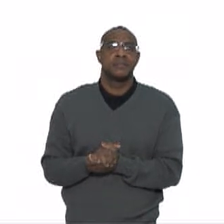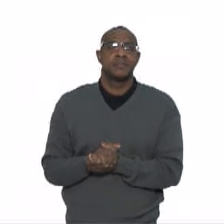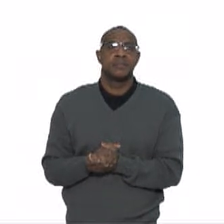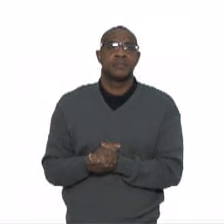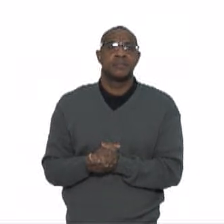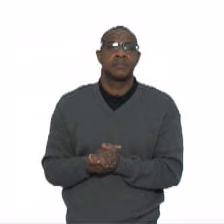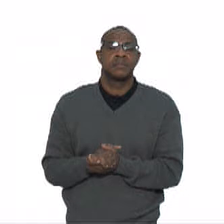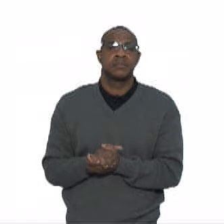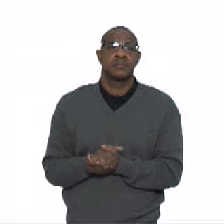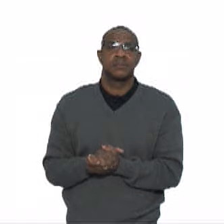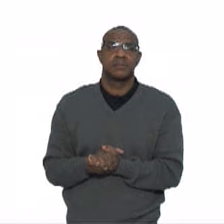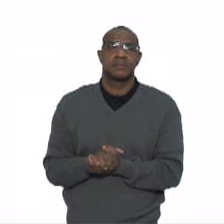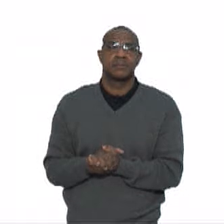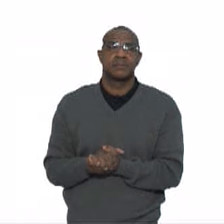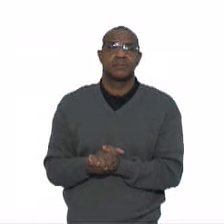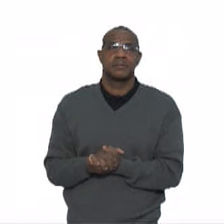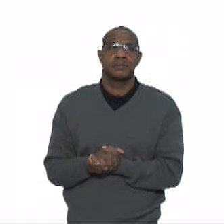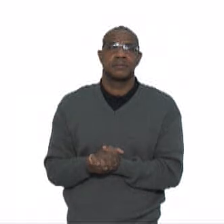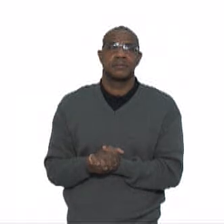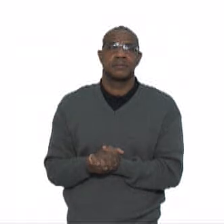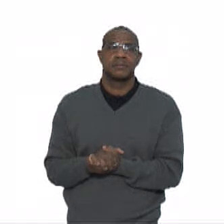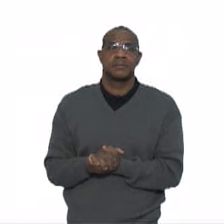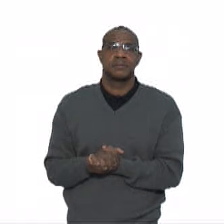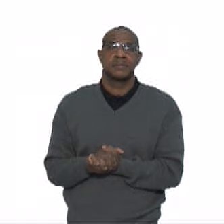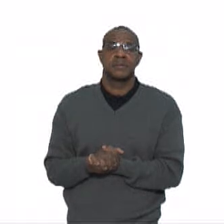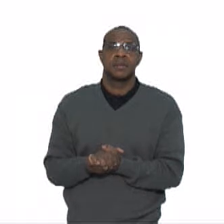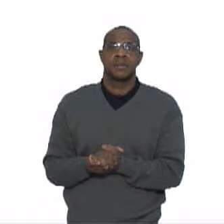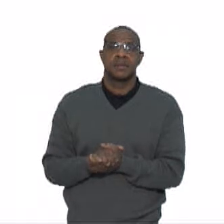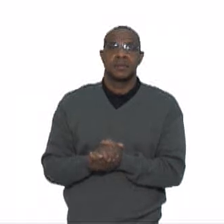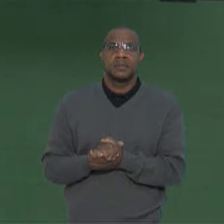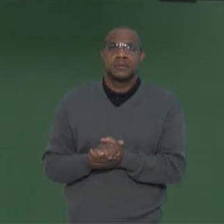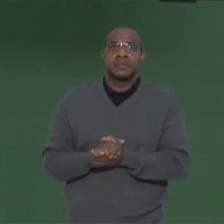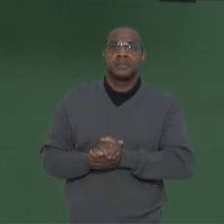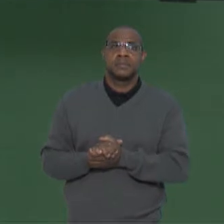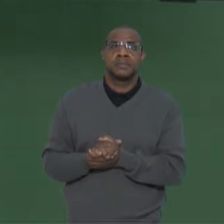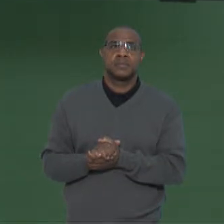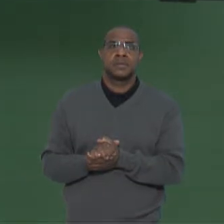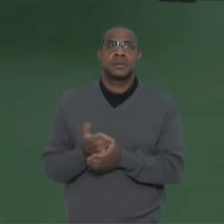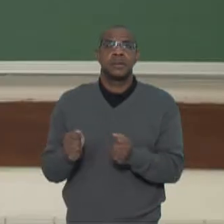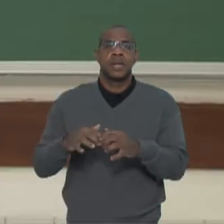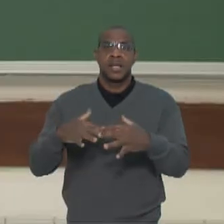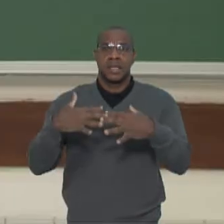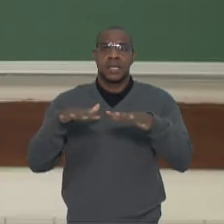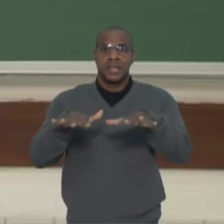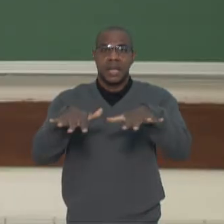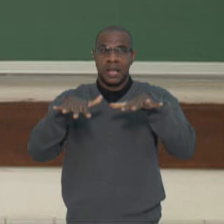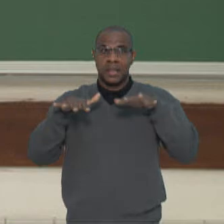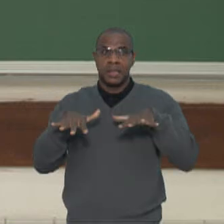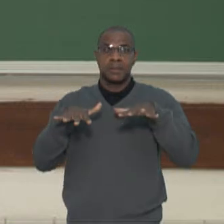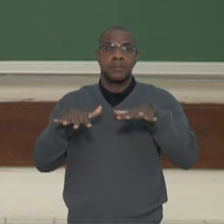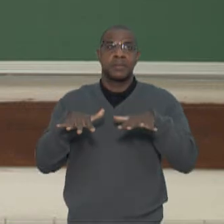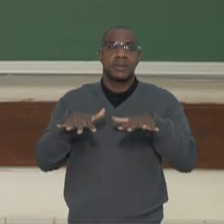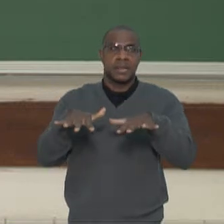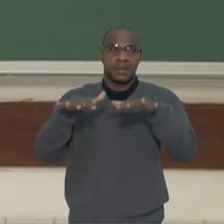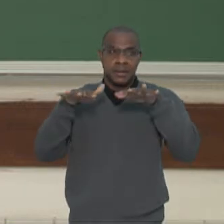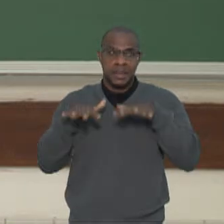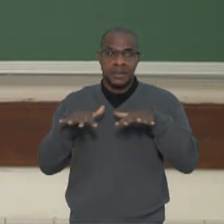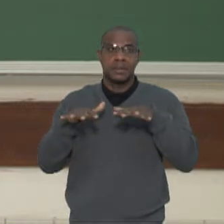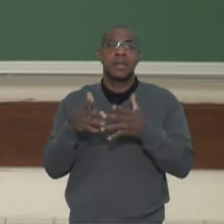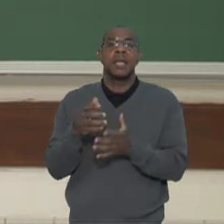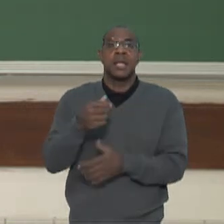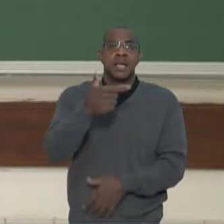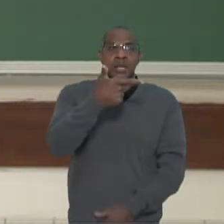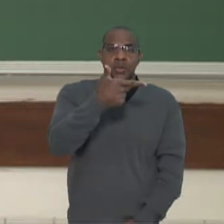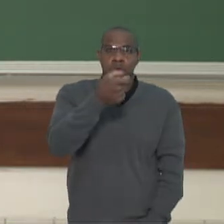proclamou que este seria o Dia de la Comemoración. E aí eu pergunto para você, por que